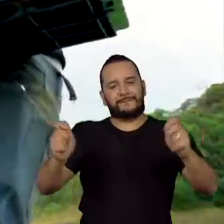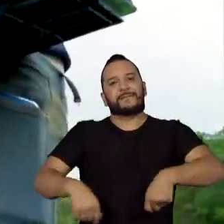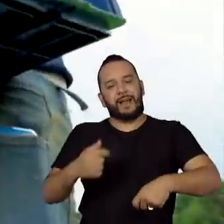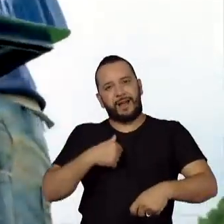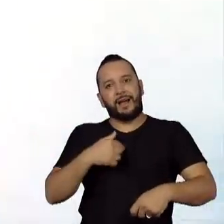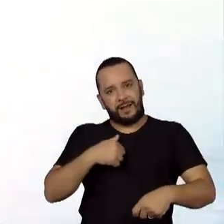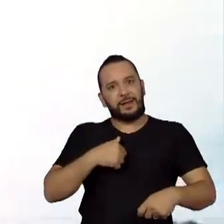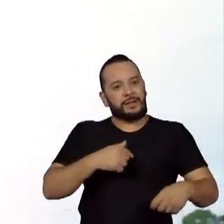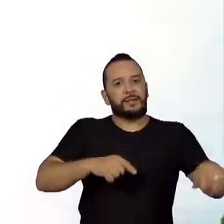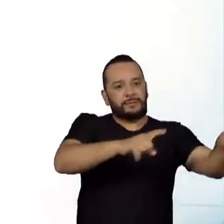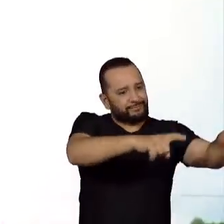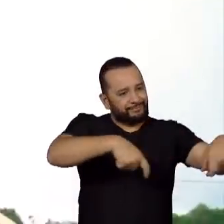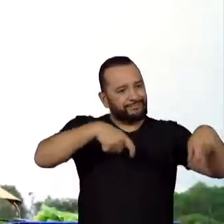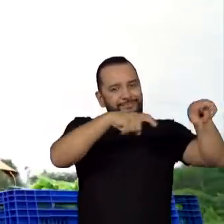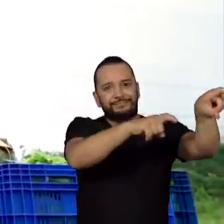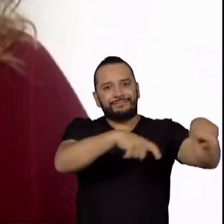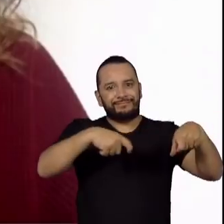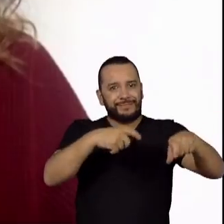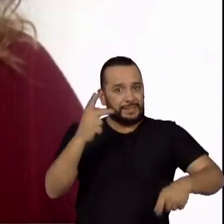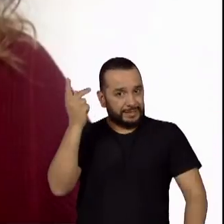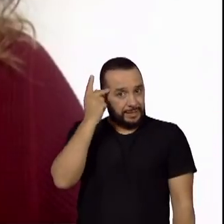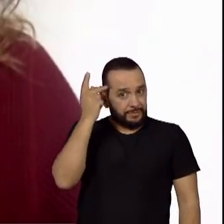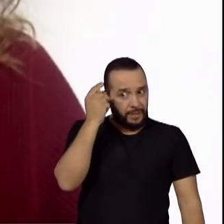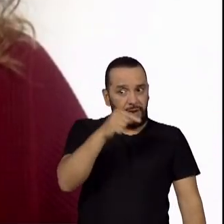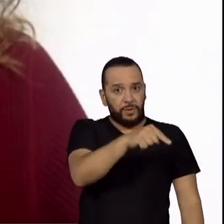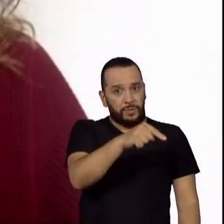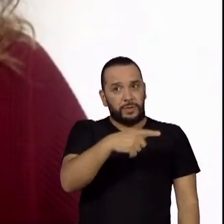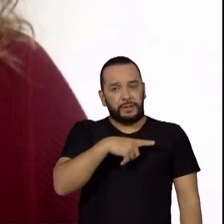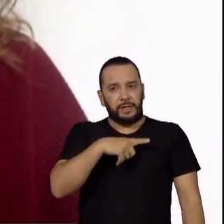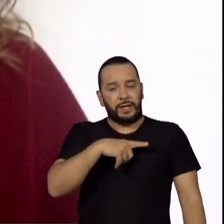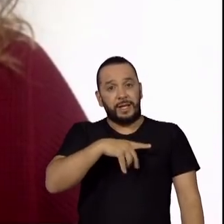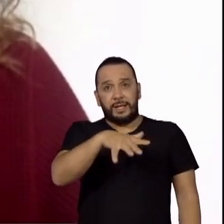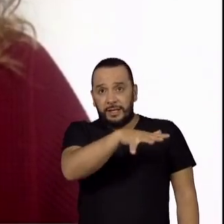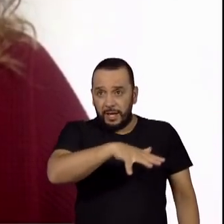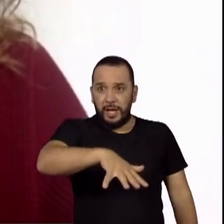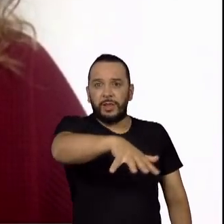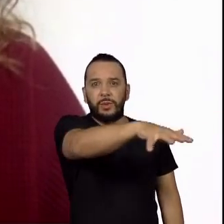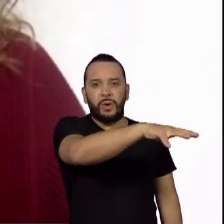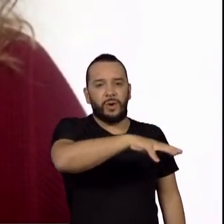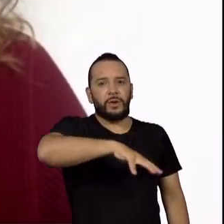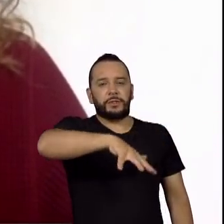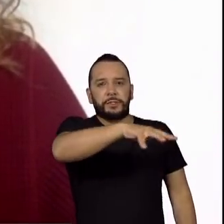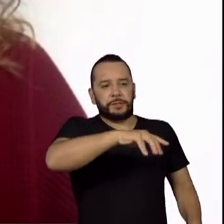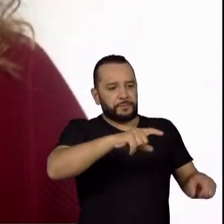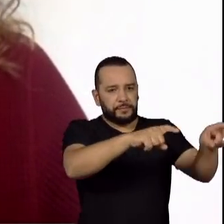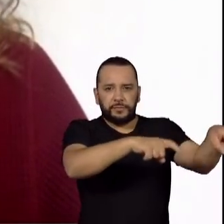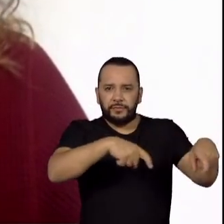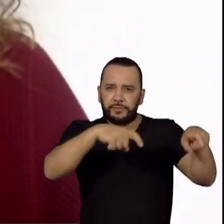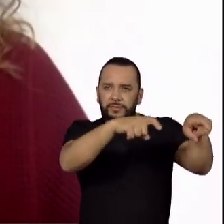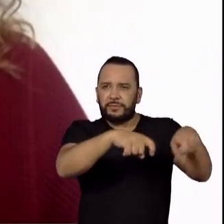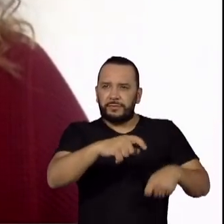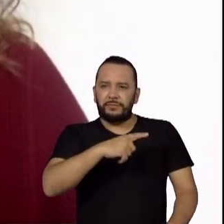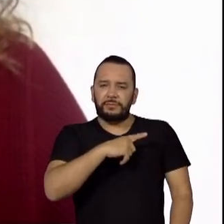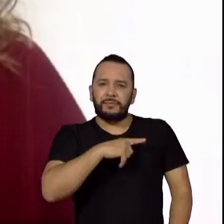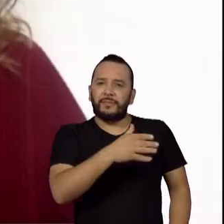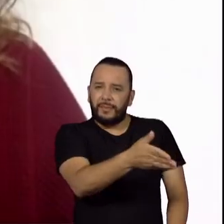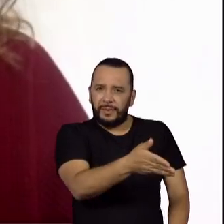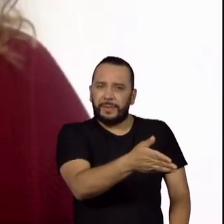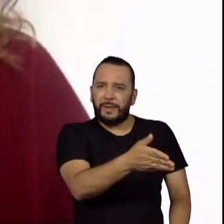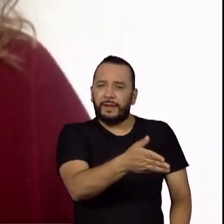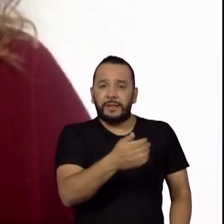da cidade de São Paulo, que é um território delicado por ser um território que